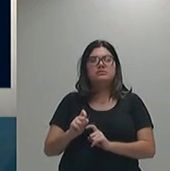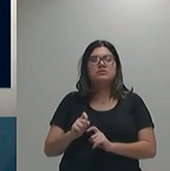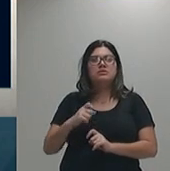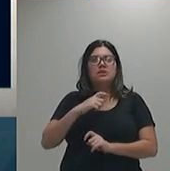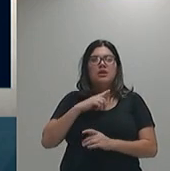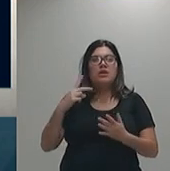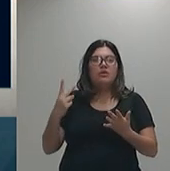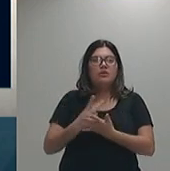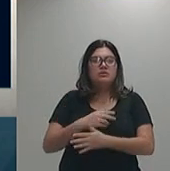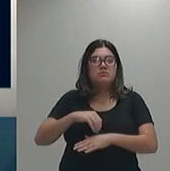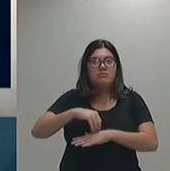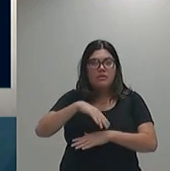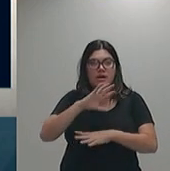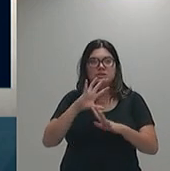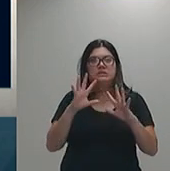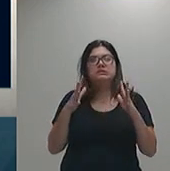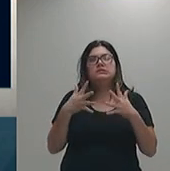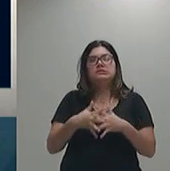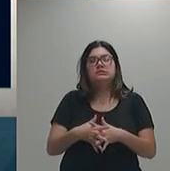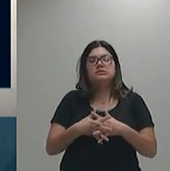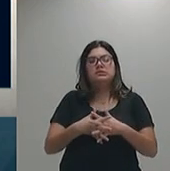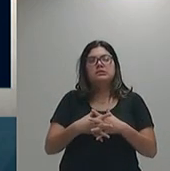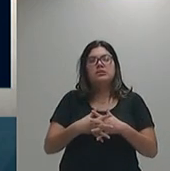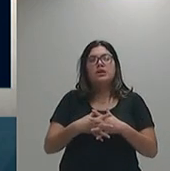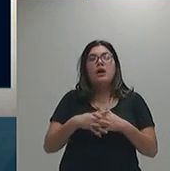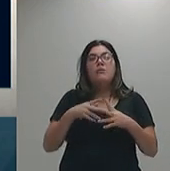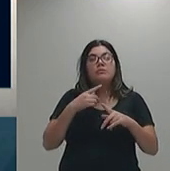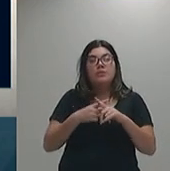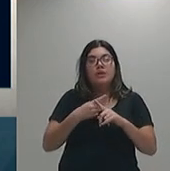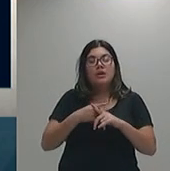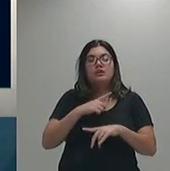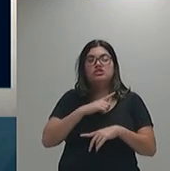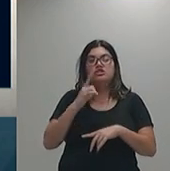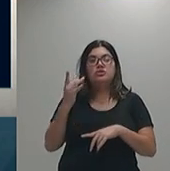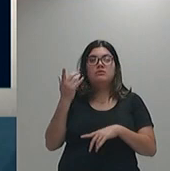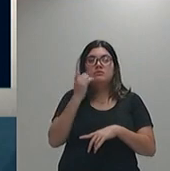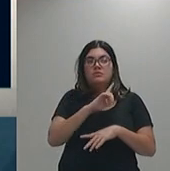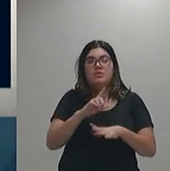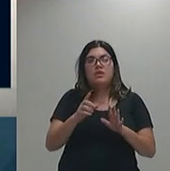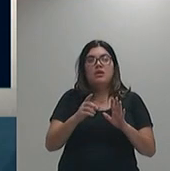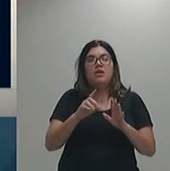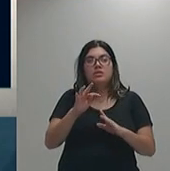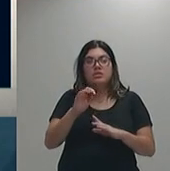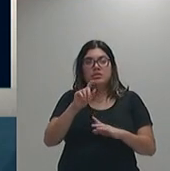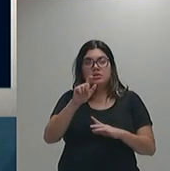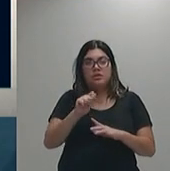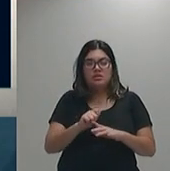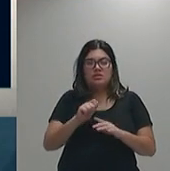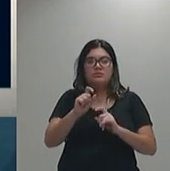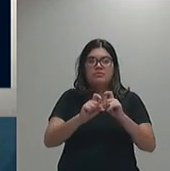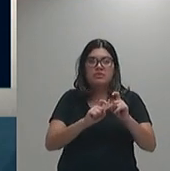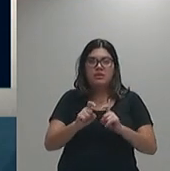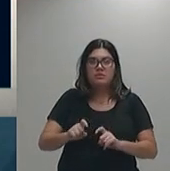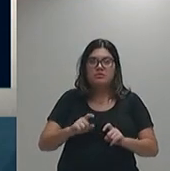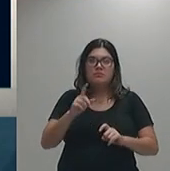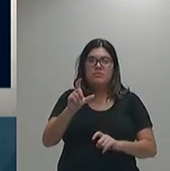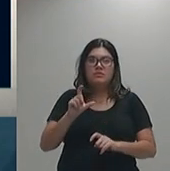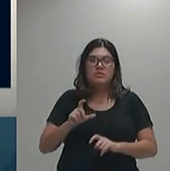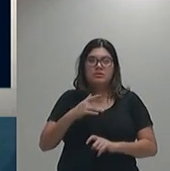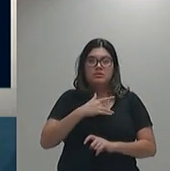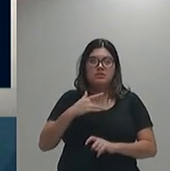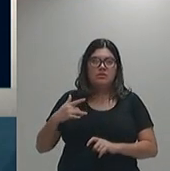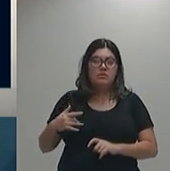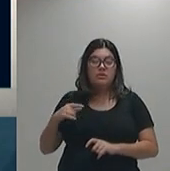mais complexa porque nesse caso a operadora apenas uma taxa de administração do plano de saúde esse risco assistencial